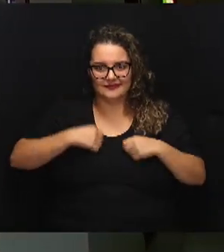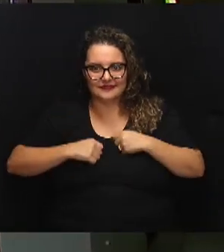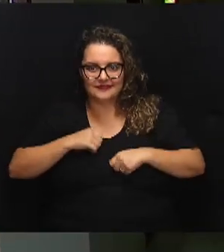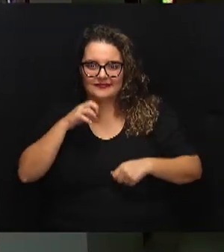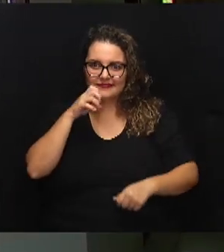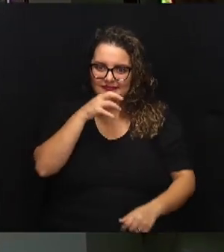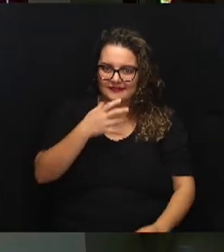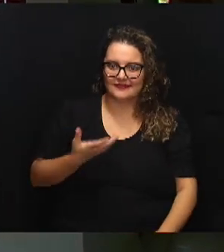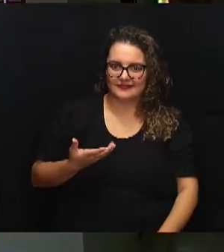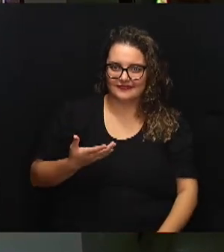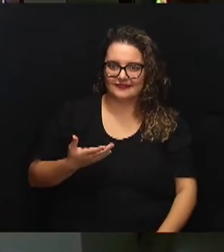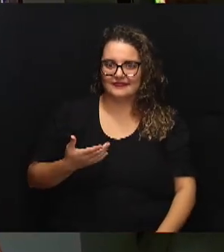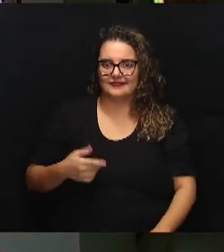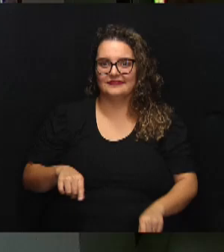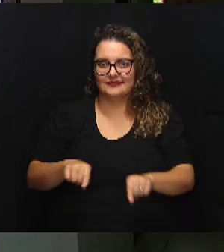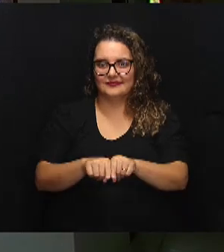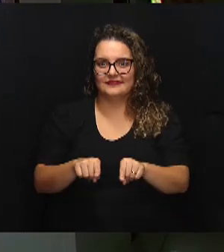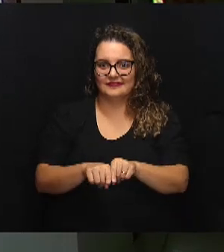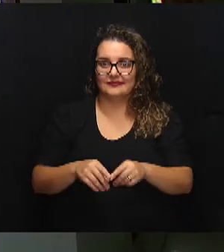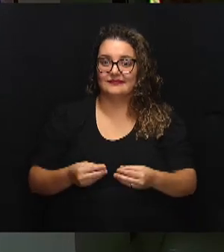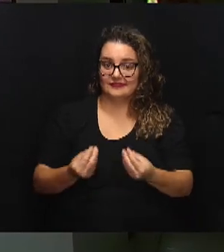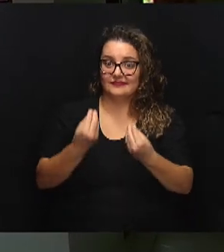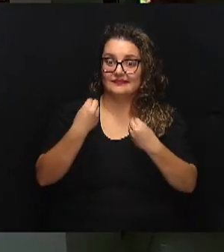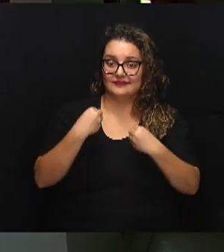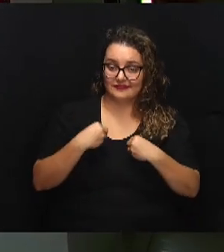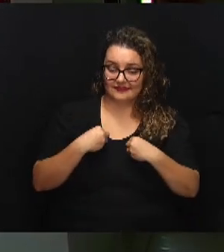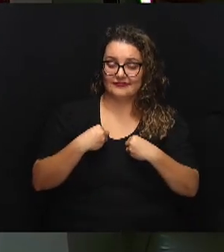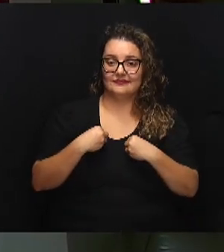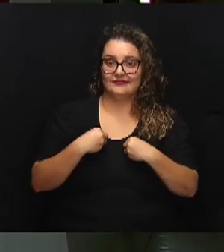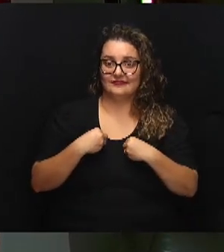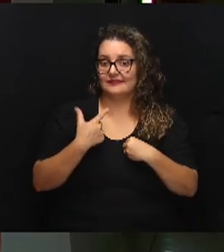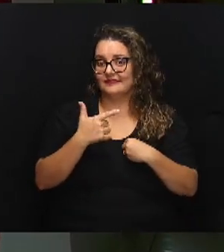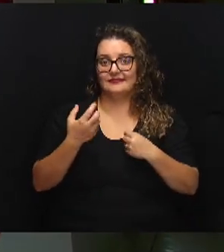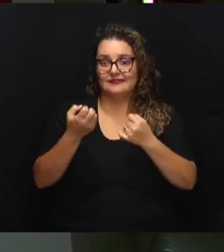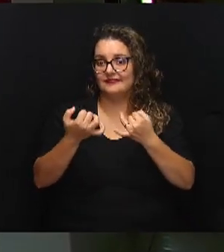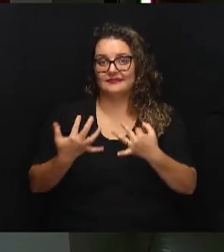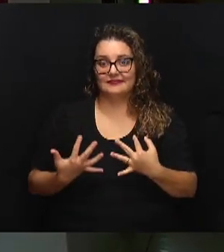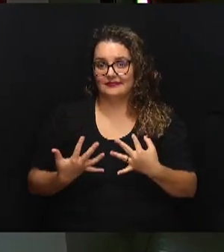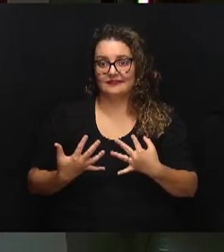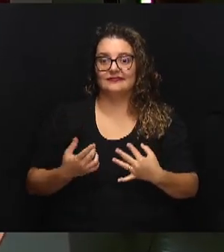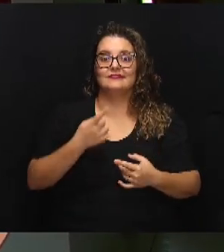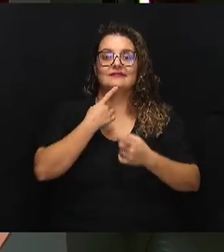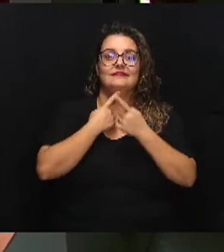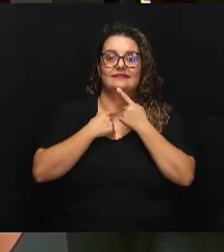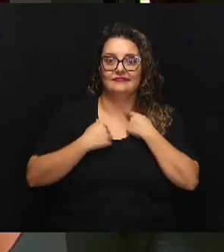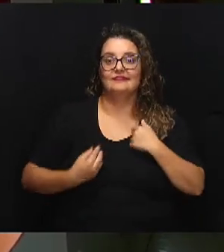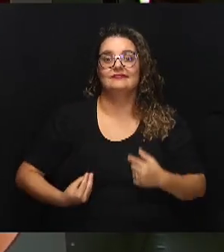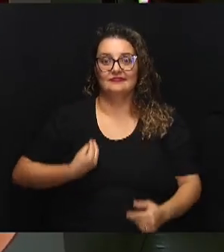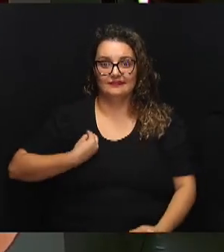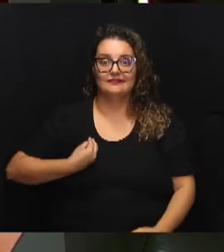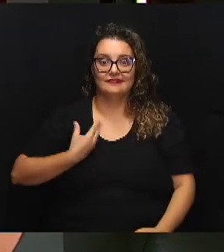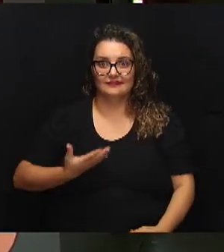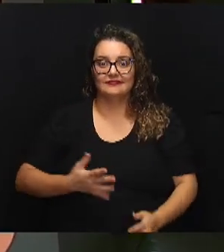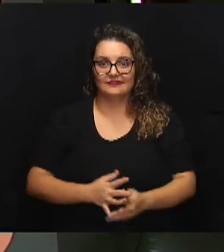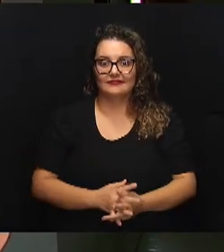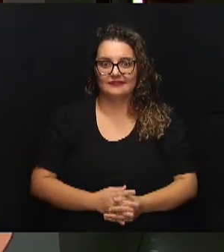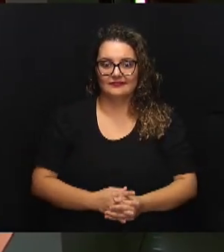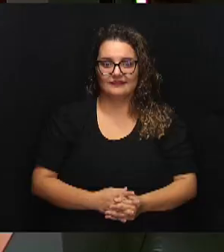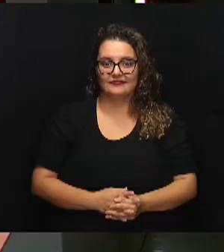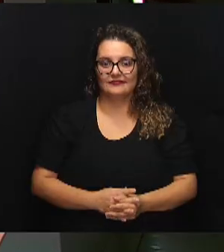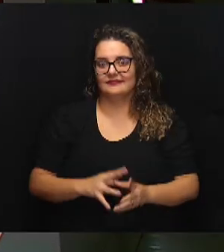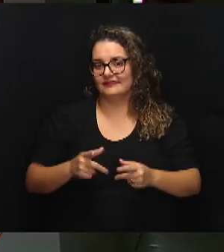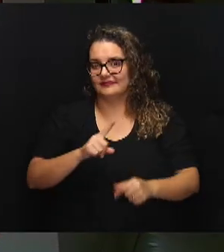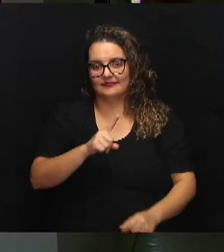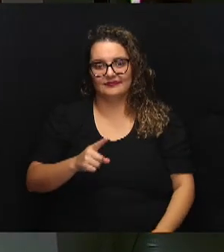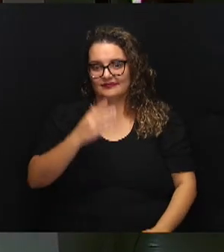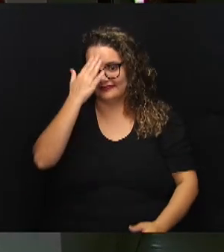quente e além de tudo me deu algo que é inexplicável, que é a vontade de viver, né? Aquilo que eu já não acreditava